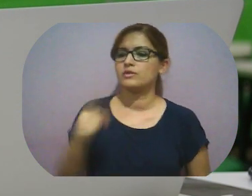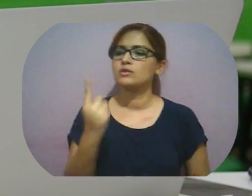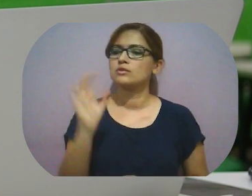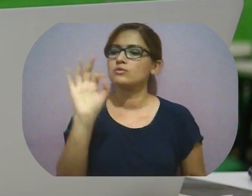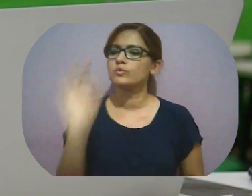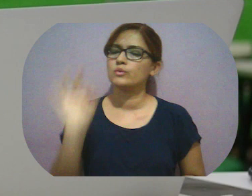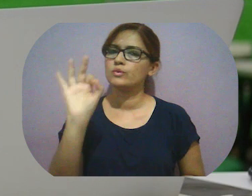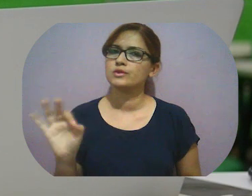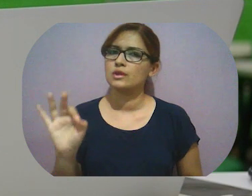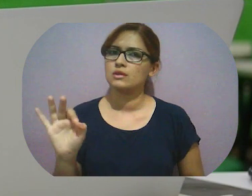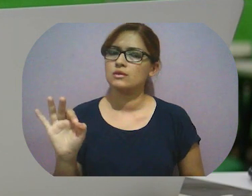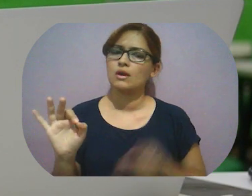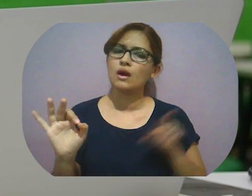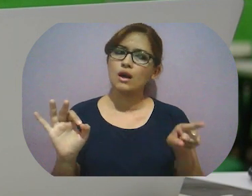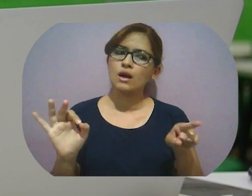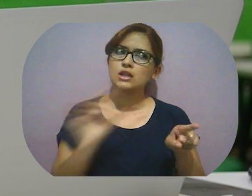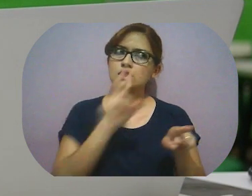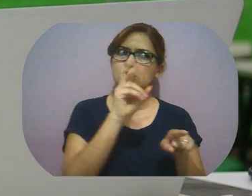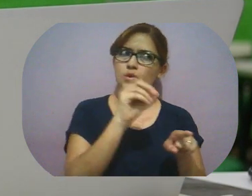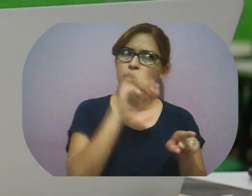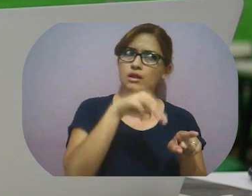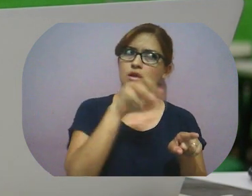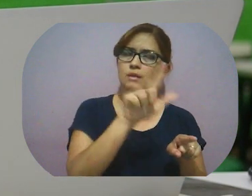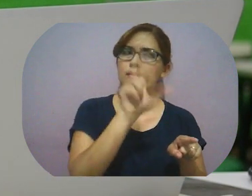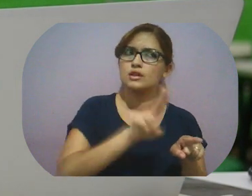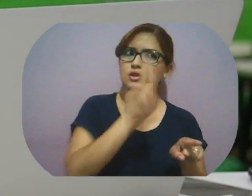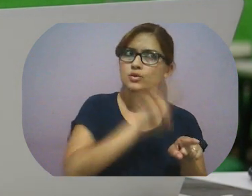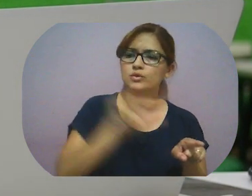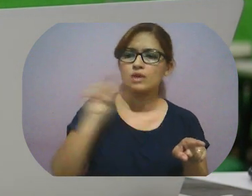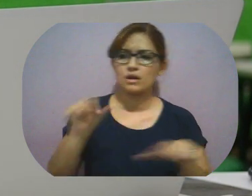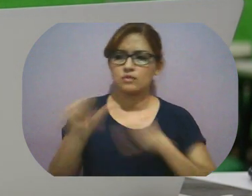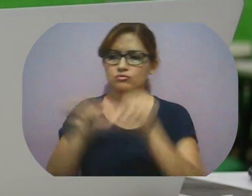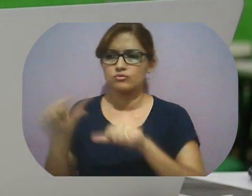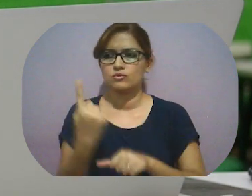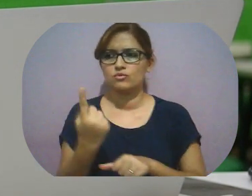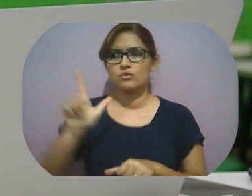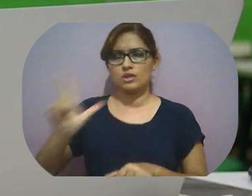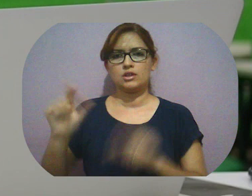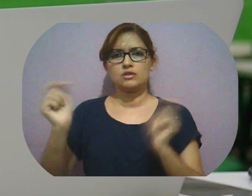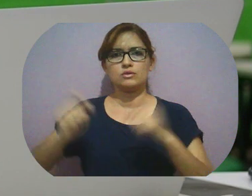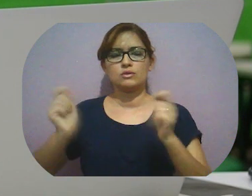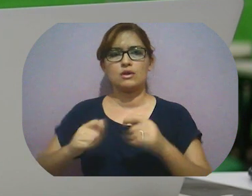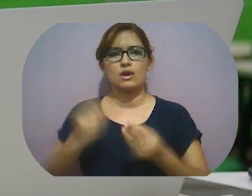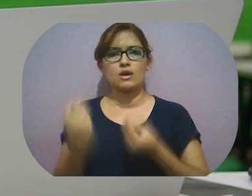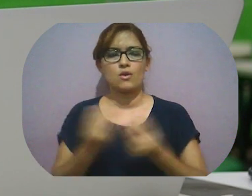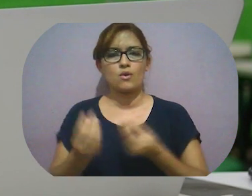Né? E aí, ó, estou acrescentando água até completar 1 litro. Tá?